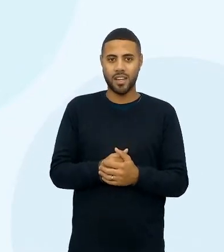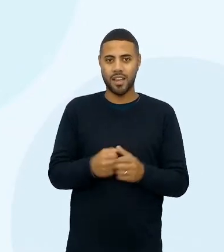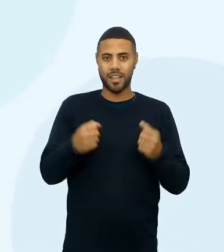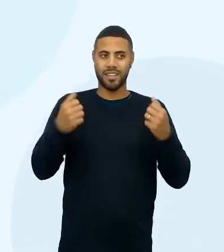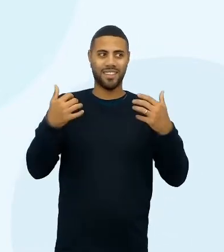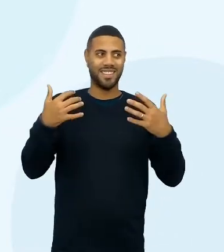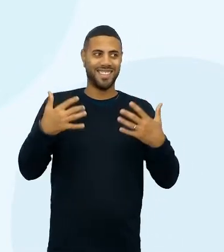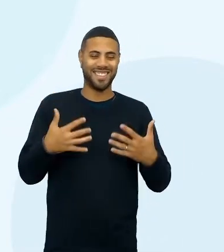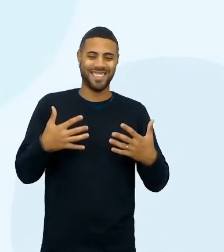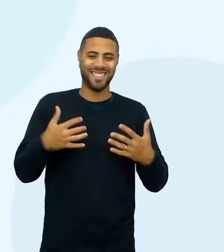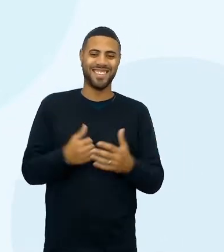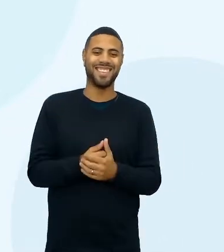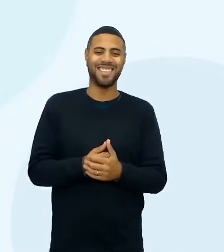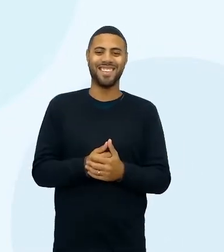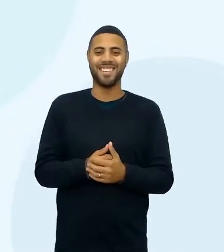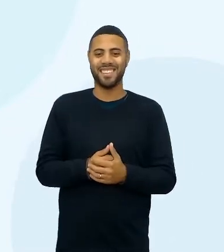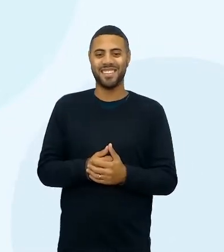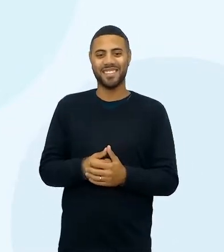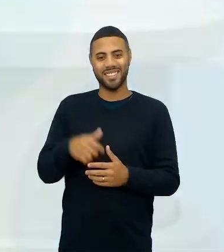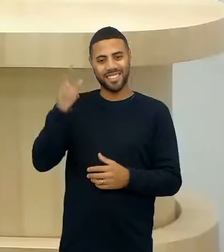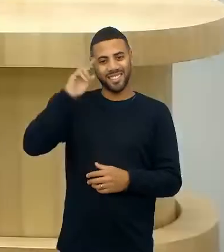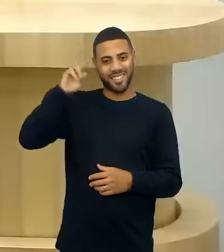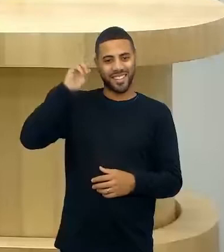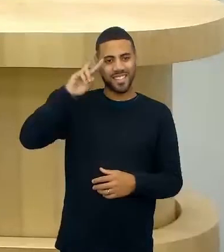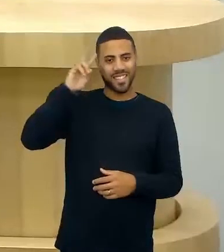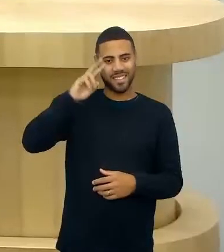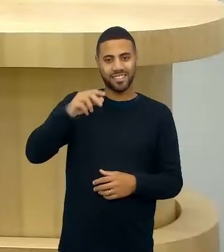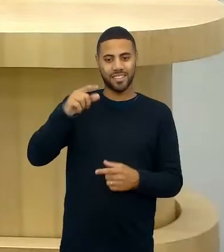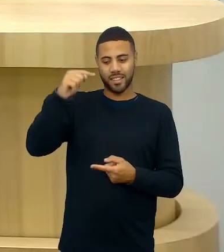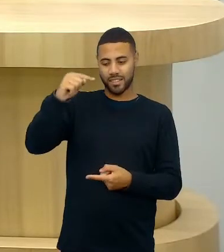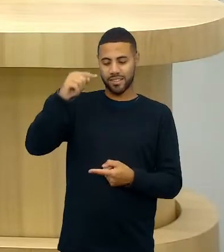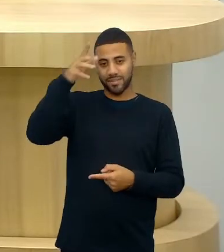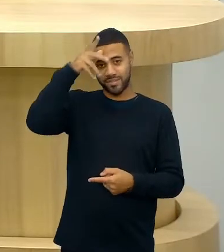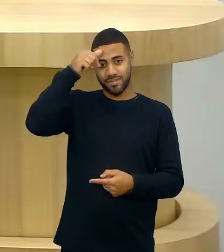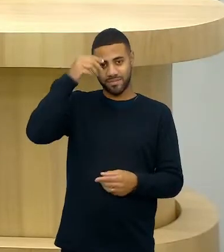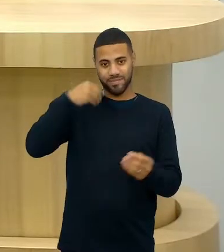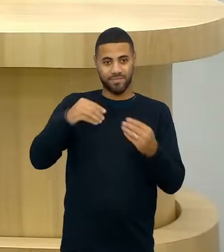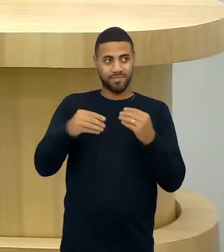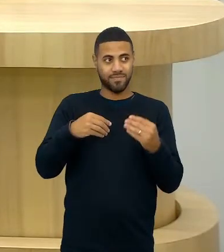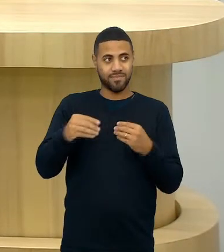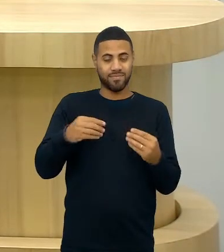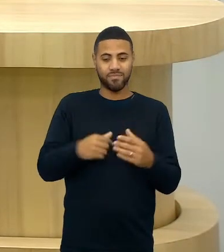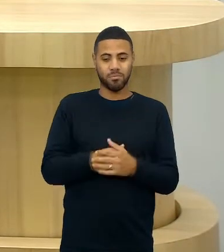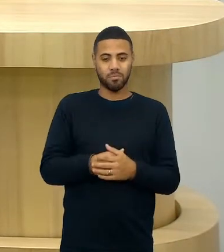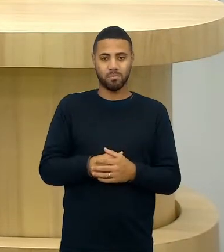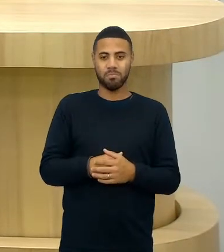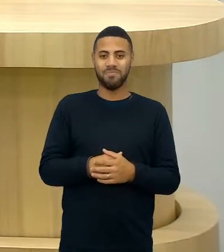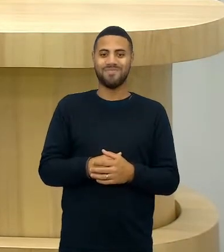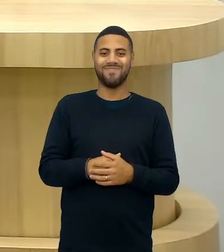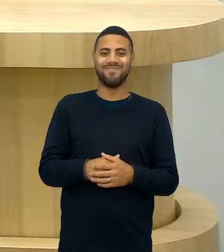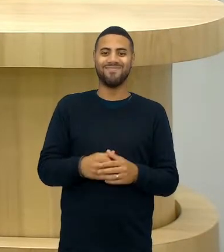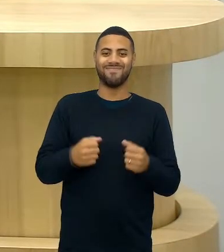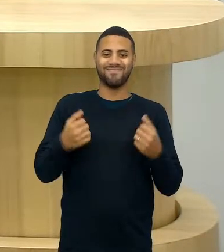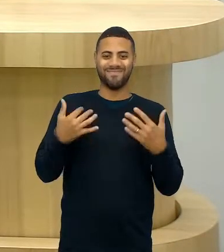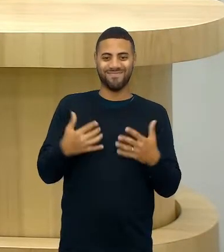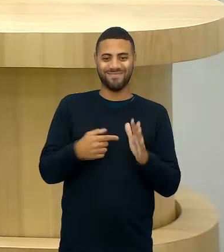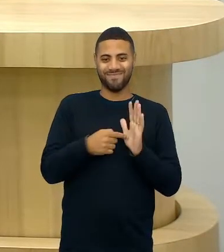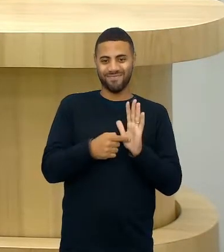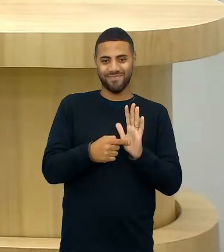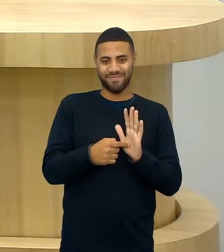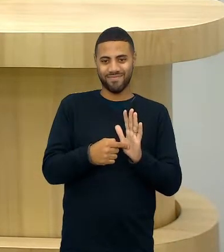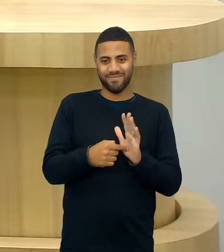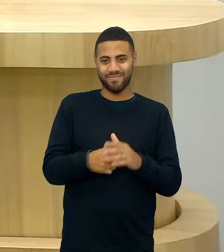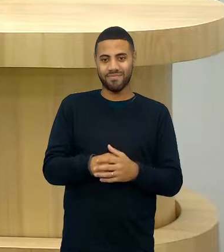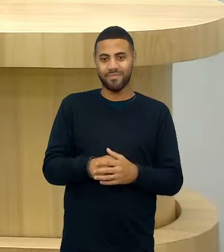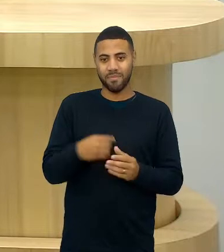pensar e relembrar da nossa garrafinha, né, de plástico que nós vimos aí, o ciclo, a maior parte